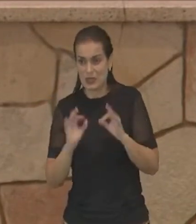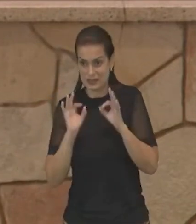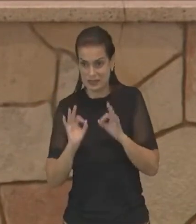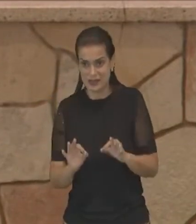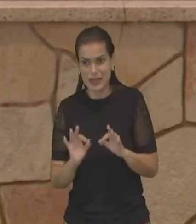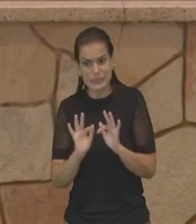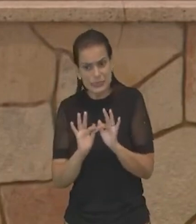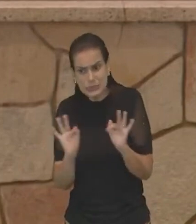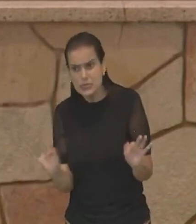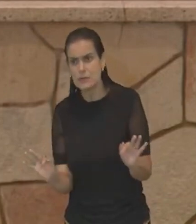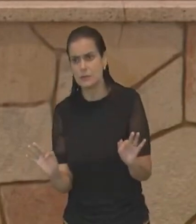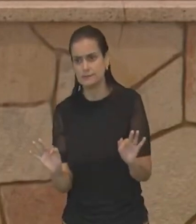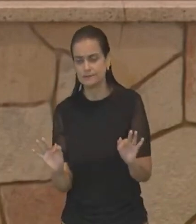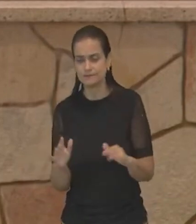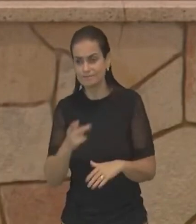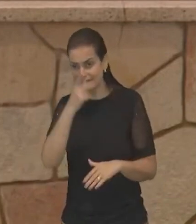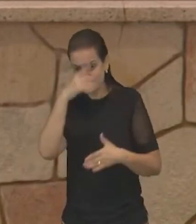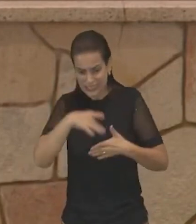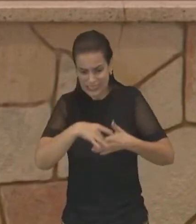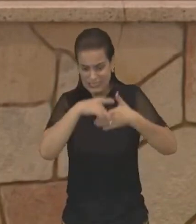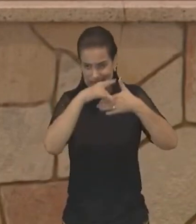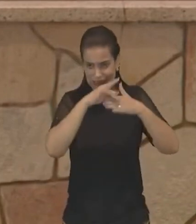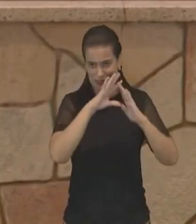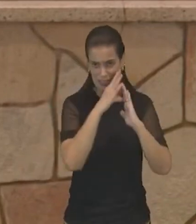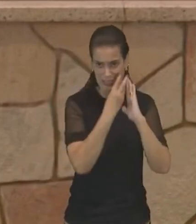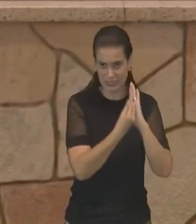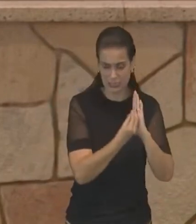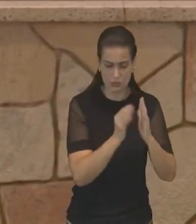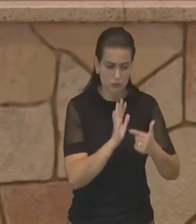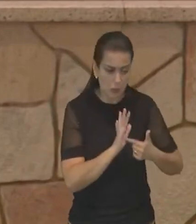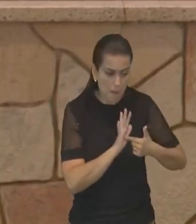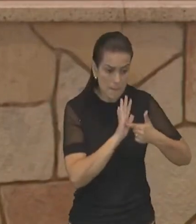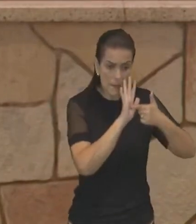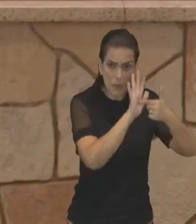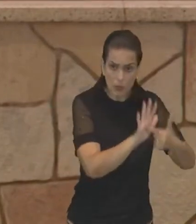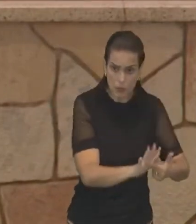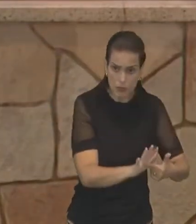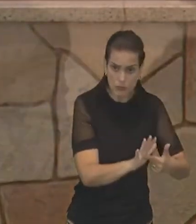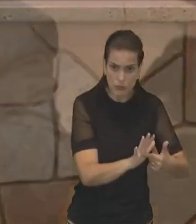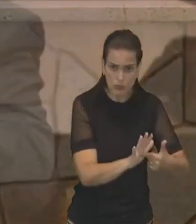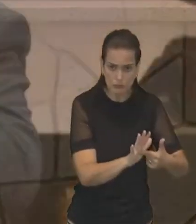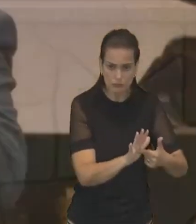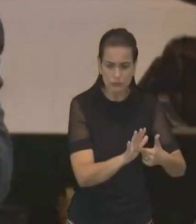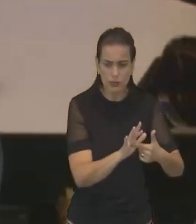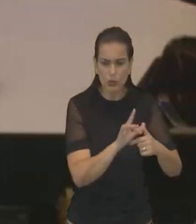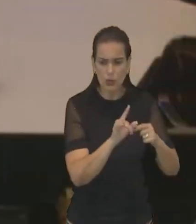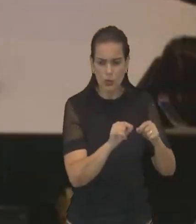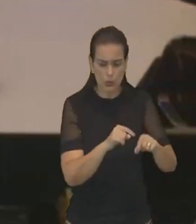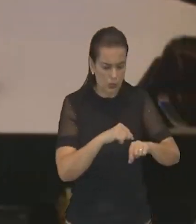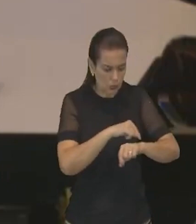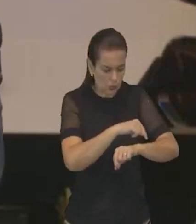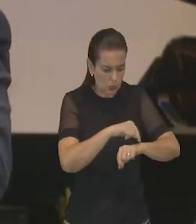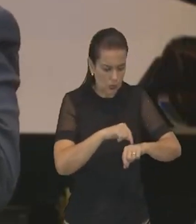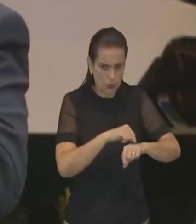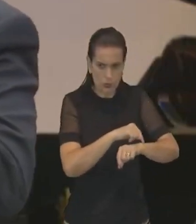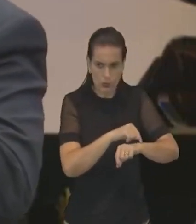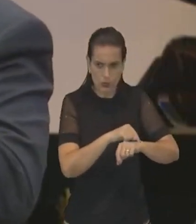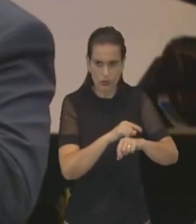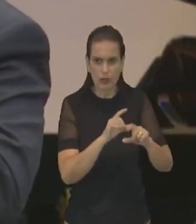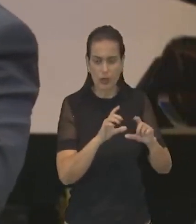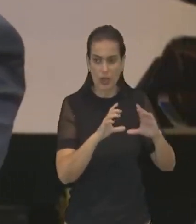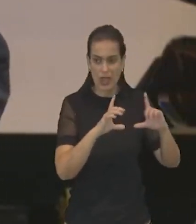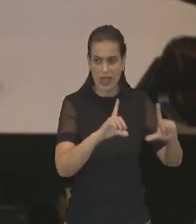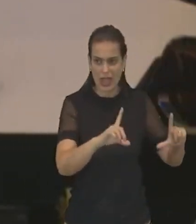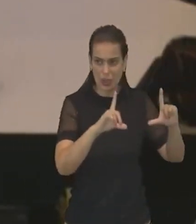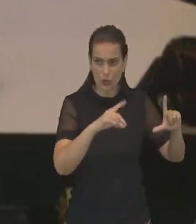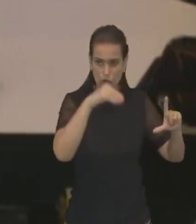simples. O líder de uma igreja que mostrou para outro irmão o gatilho que ele fez no relógio dele, doutor Itamar.